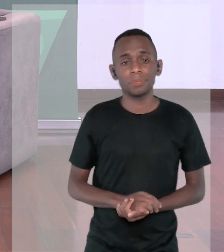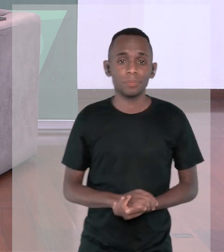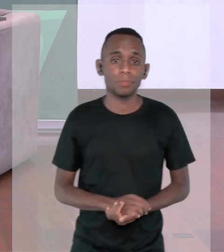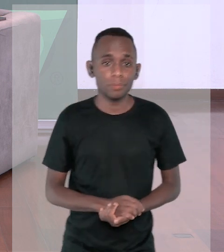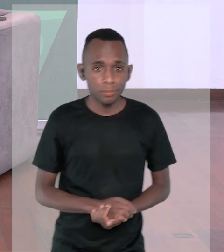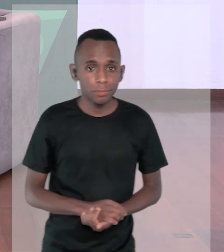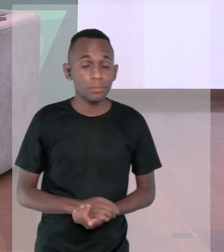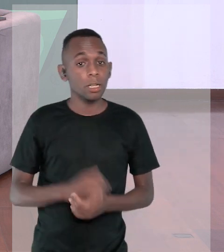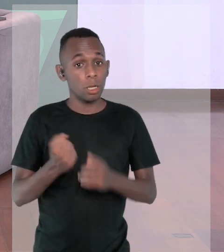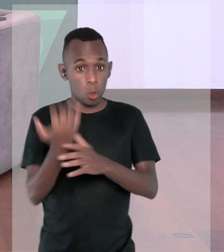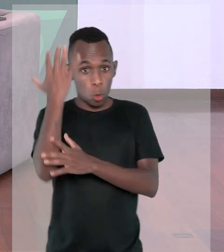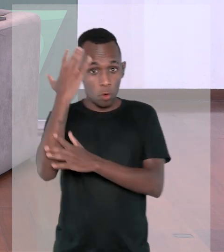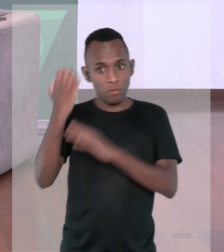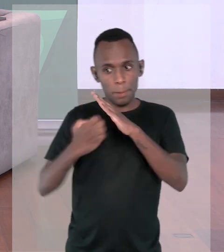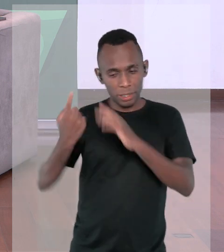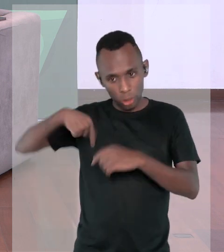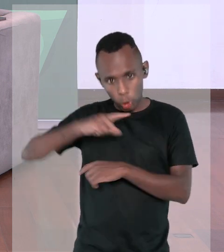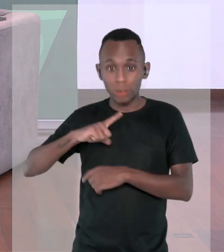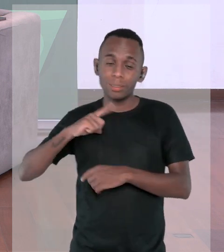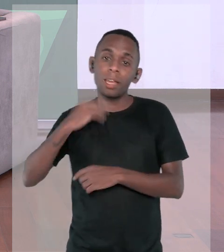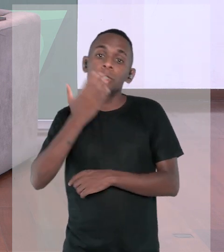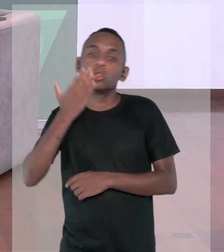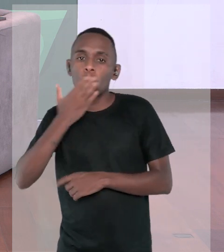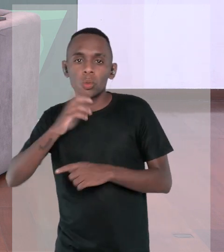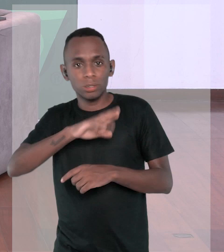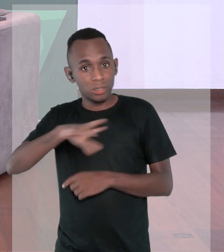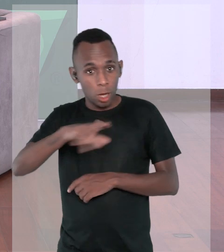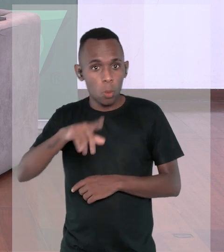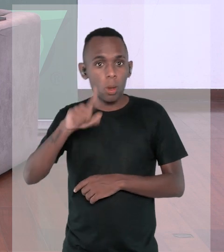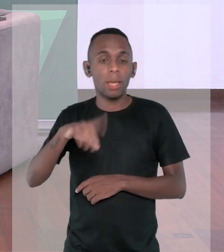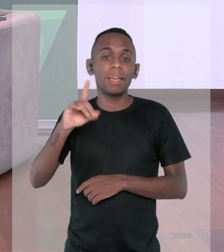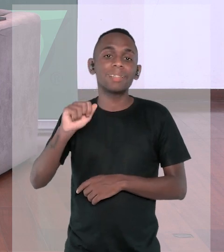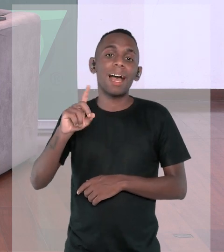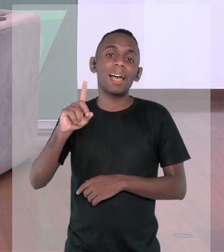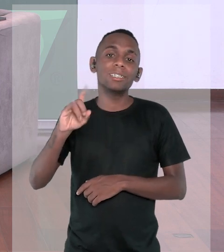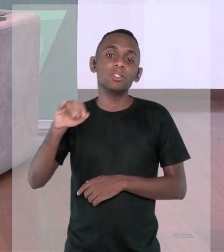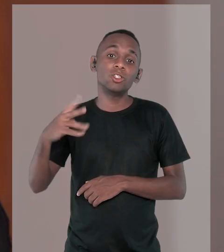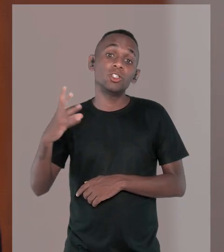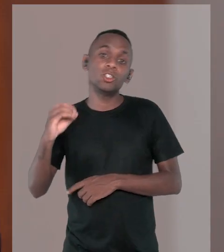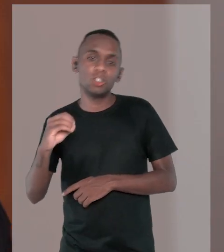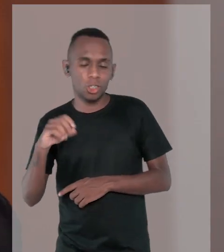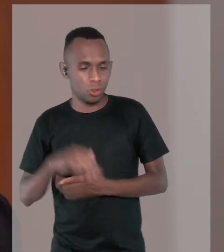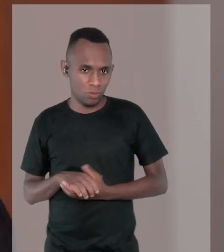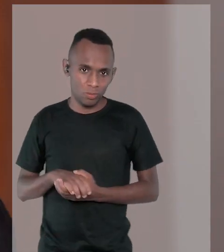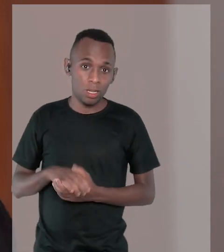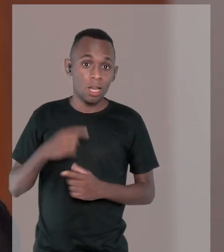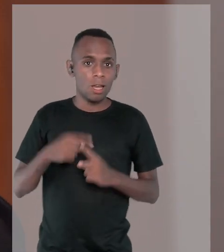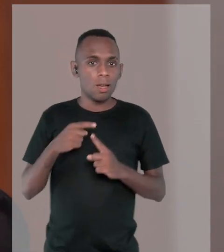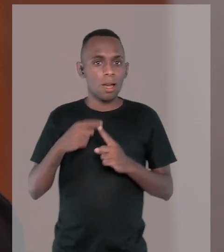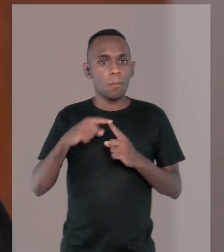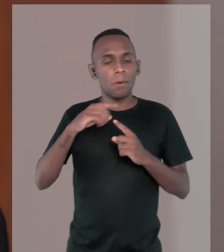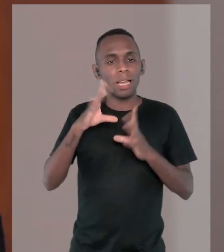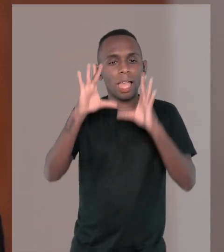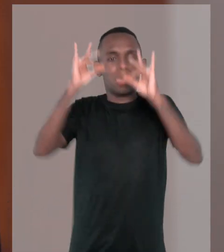Aí na árvore hoje tem doce, mas não é Kit Kat, é dadinho. Por quê? Porque gruda no